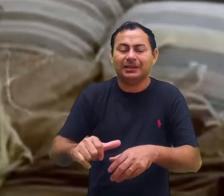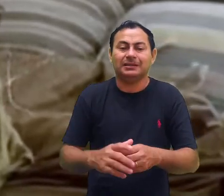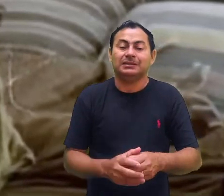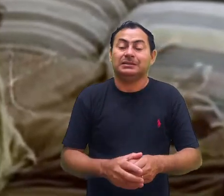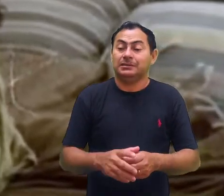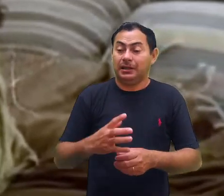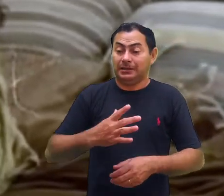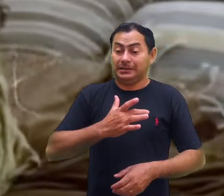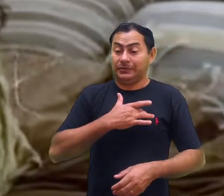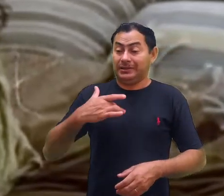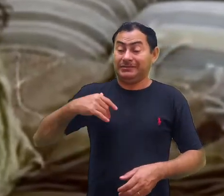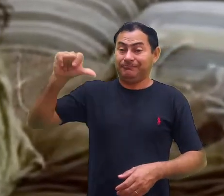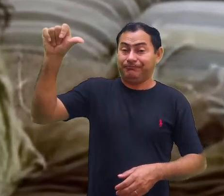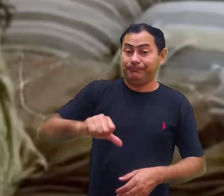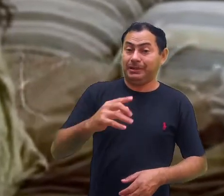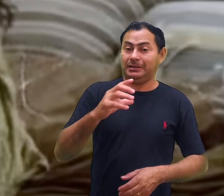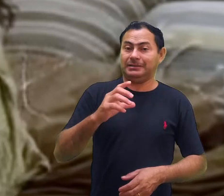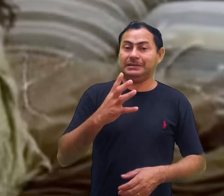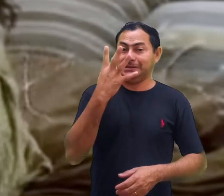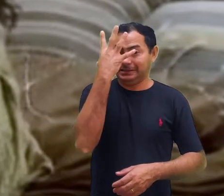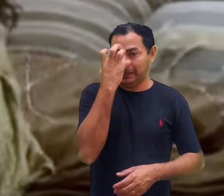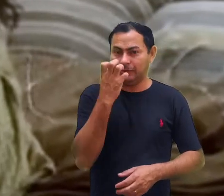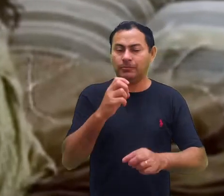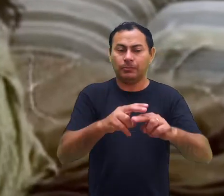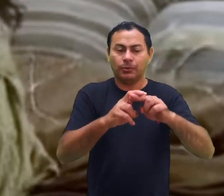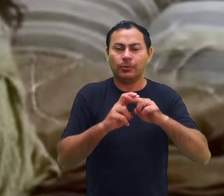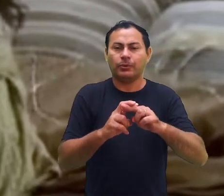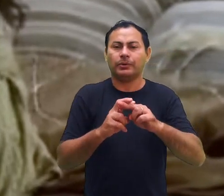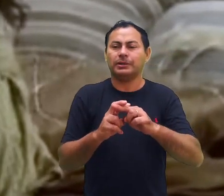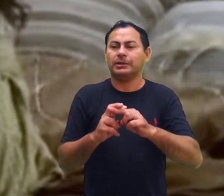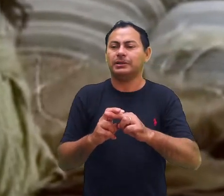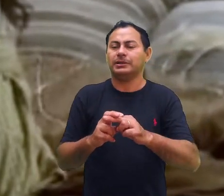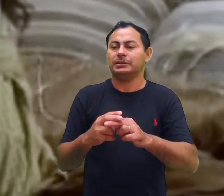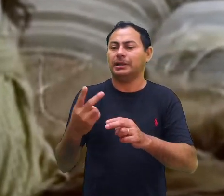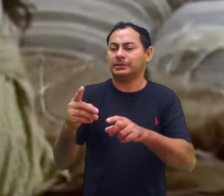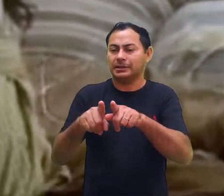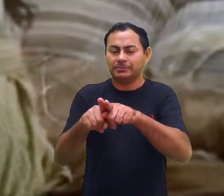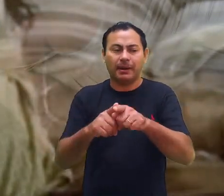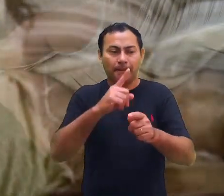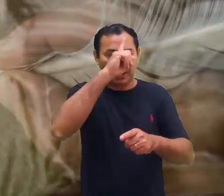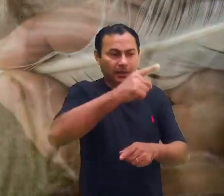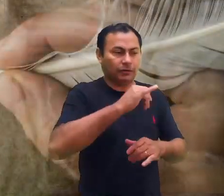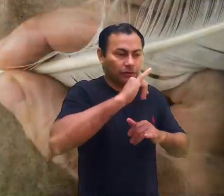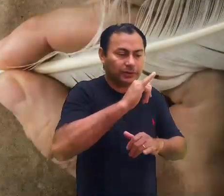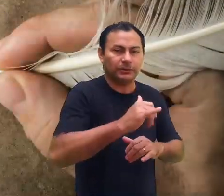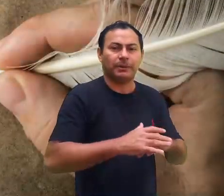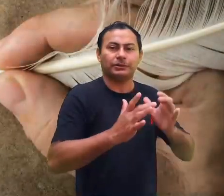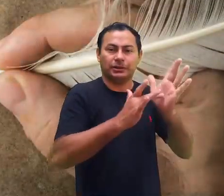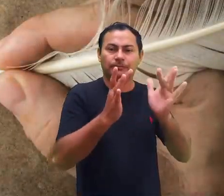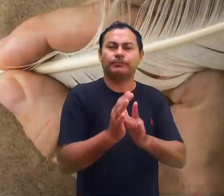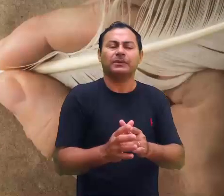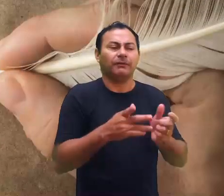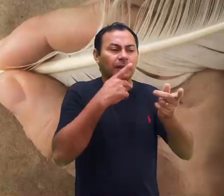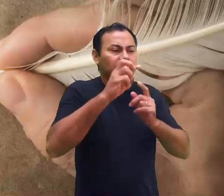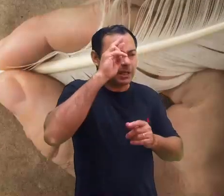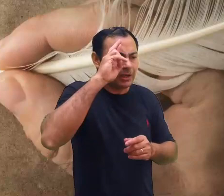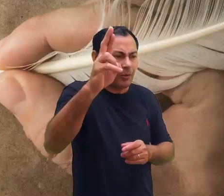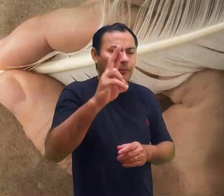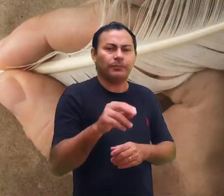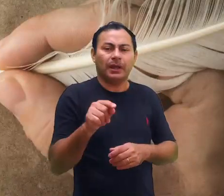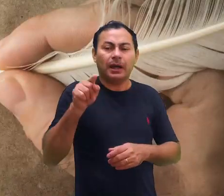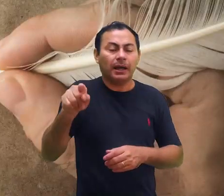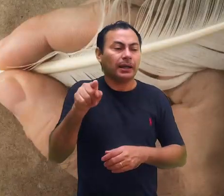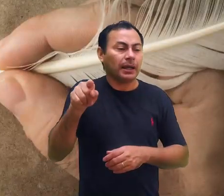era preocupante, grave. Por isso elas mandaram um recado para Jesus. E o recado dizia assim: